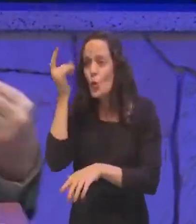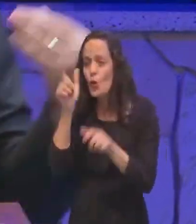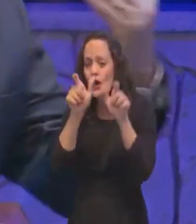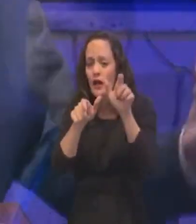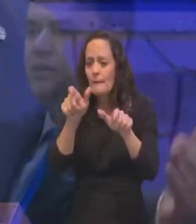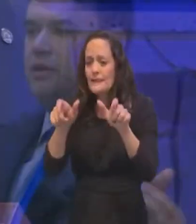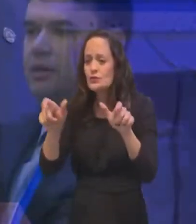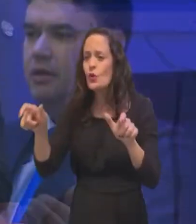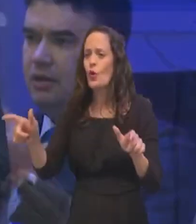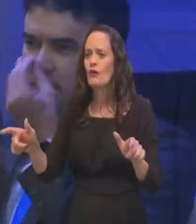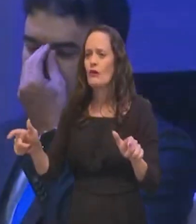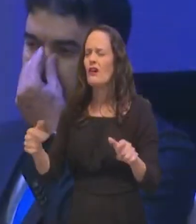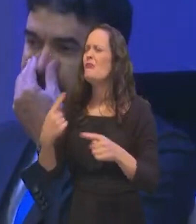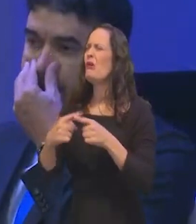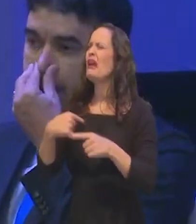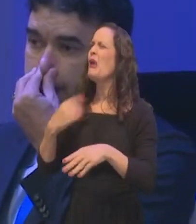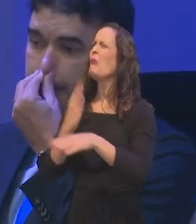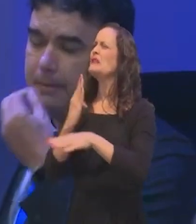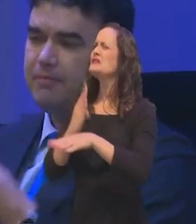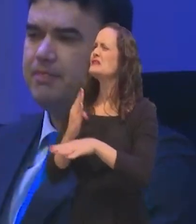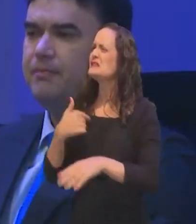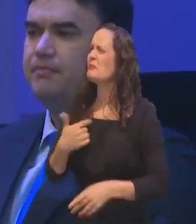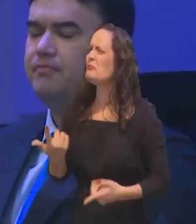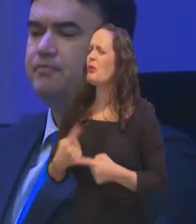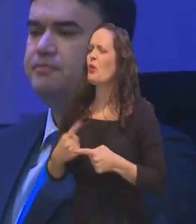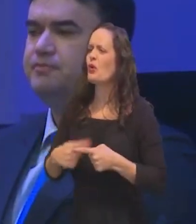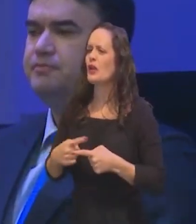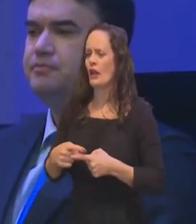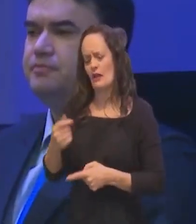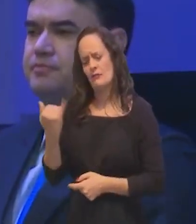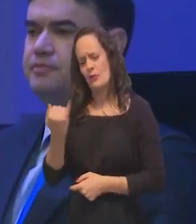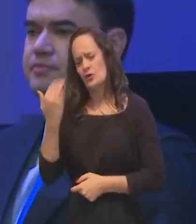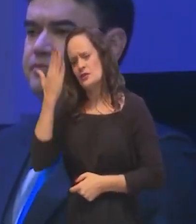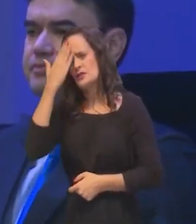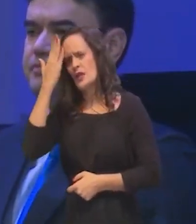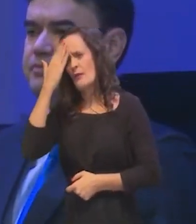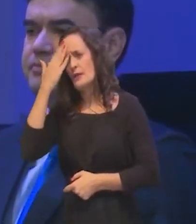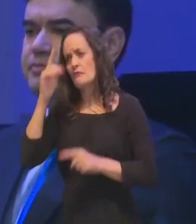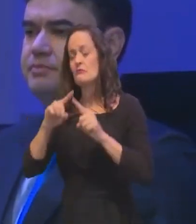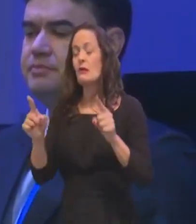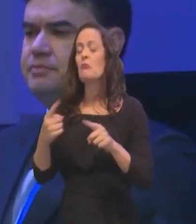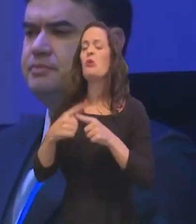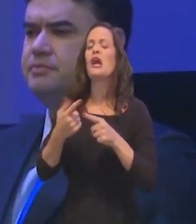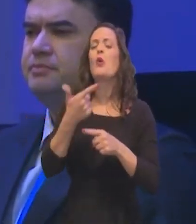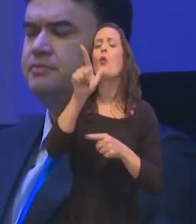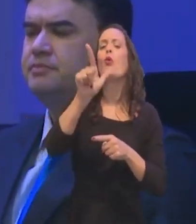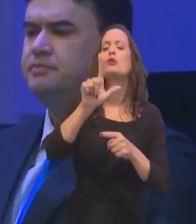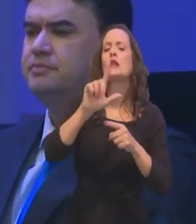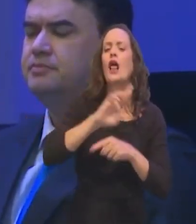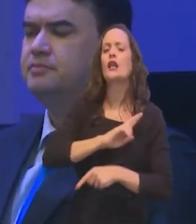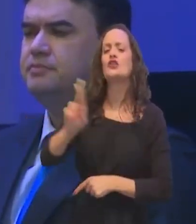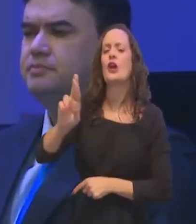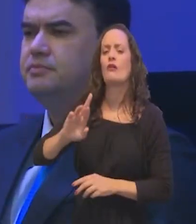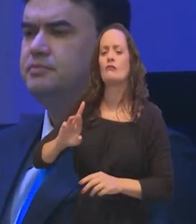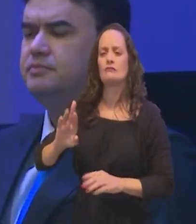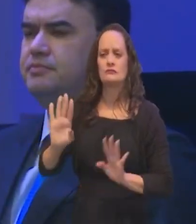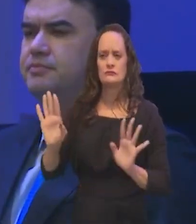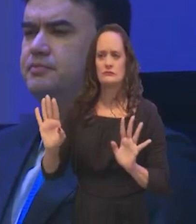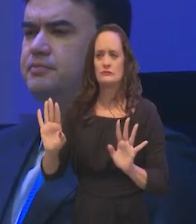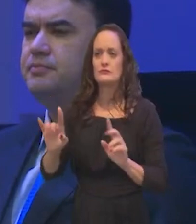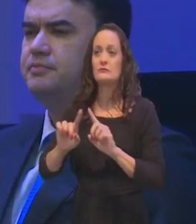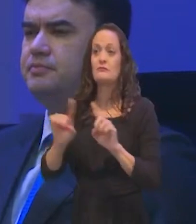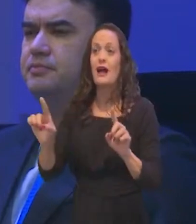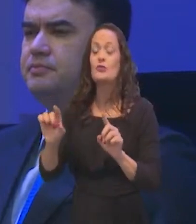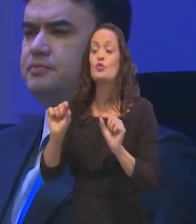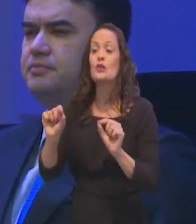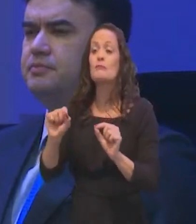por que eu sou batista, e por que eu não sou de uma outra religião ou de uma outra denominação, mas a palavra de Deus caminha